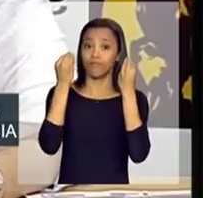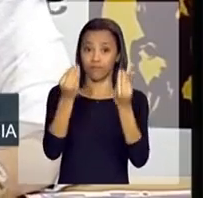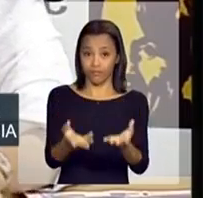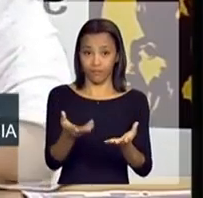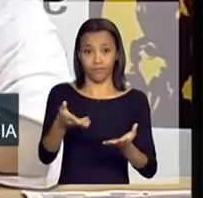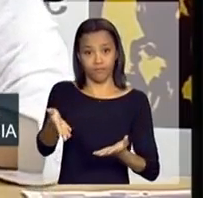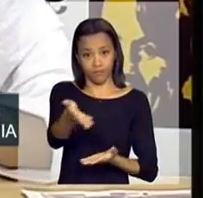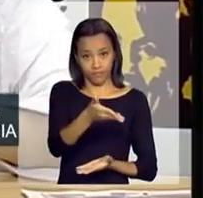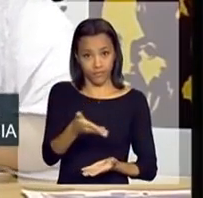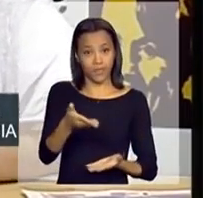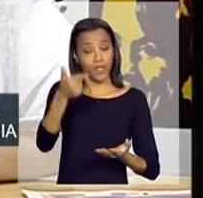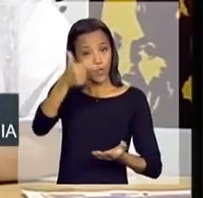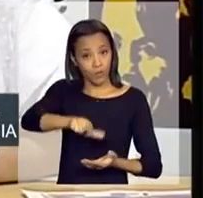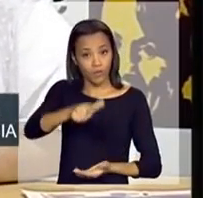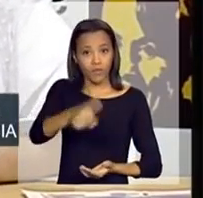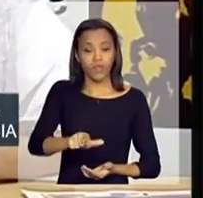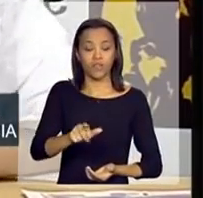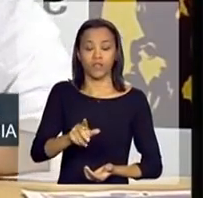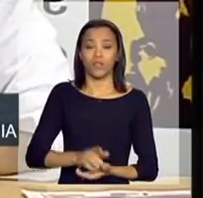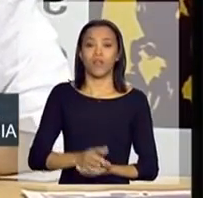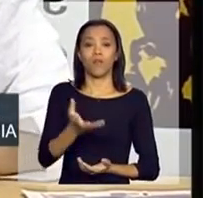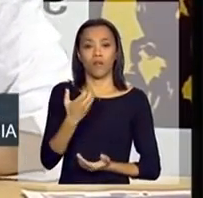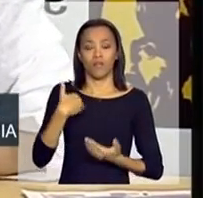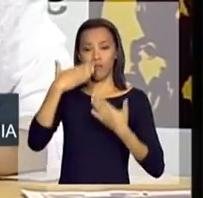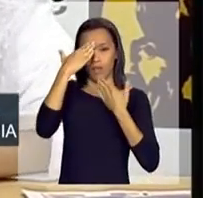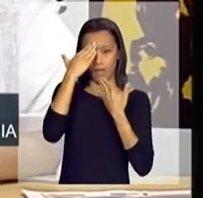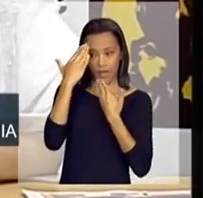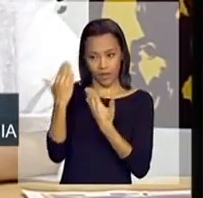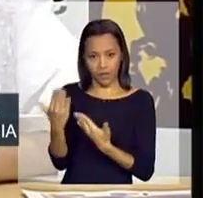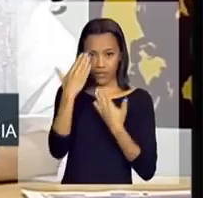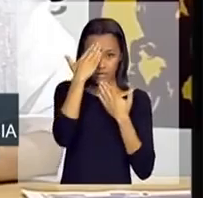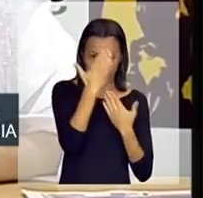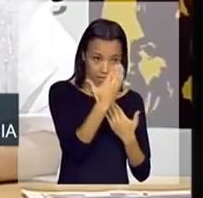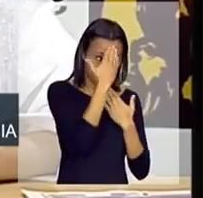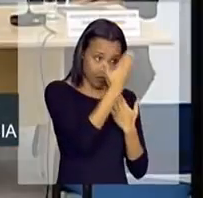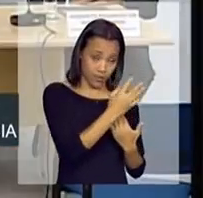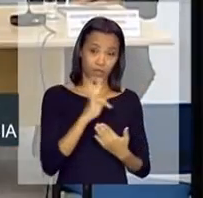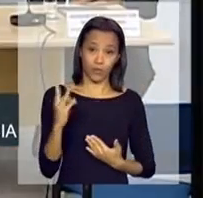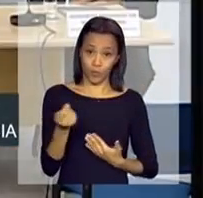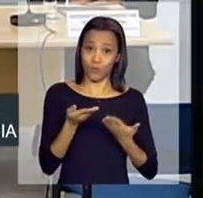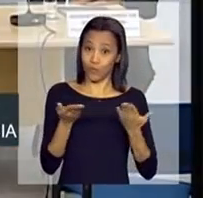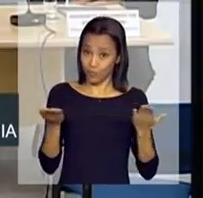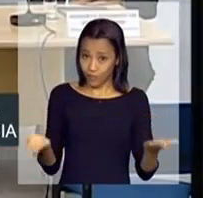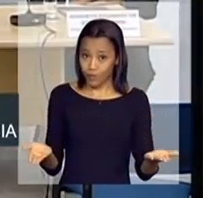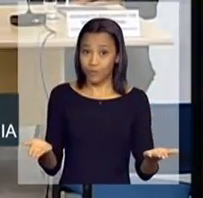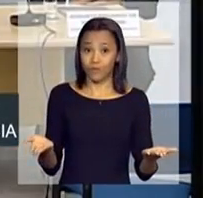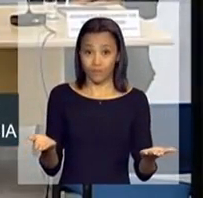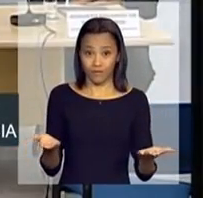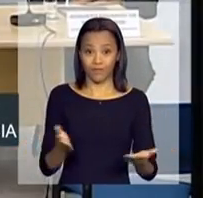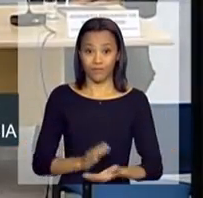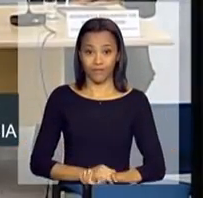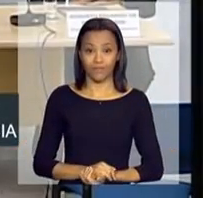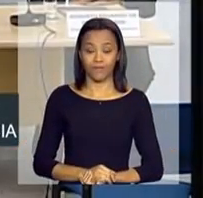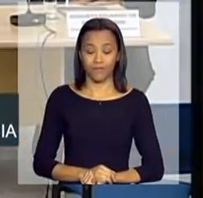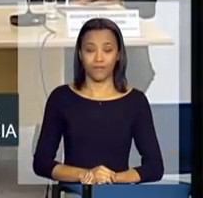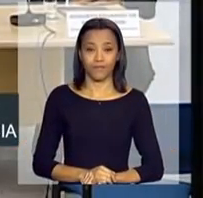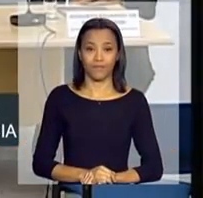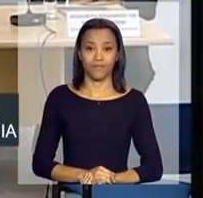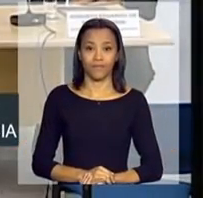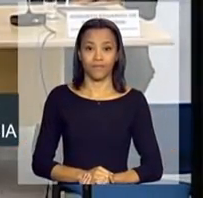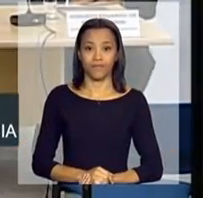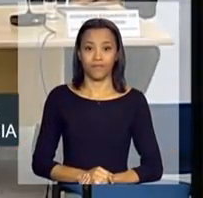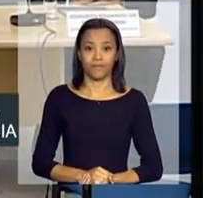eu quero, mais uma vez, agradecer a todos vocês eu posso falar todos, a todos